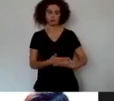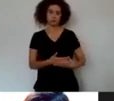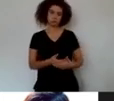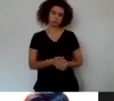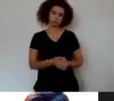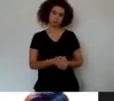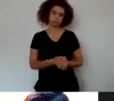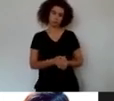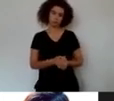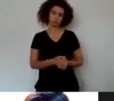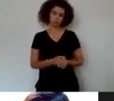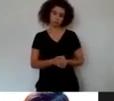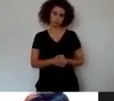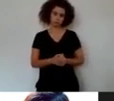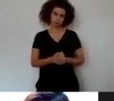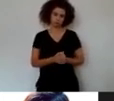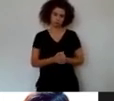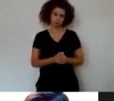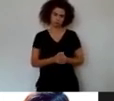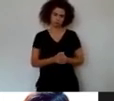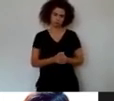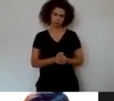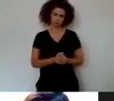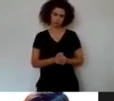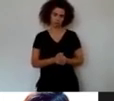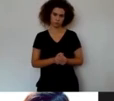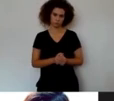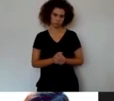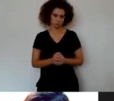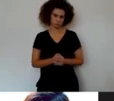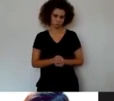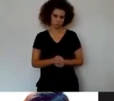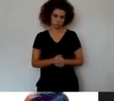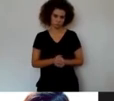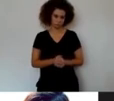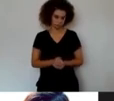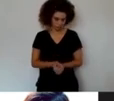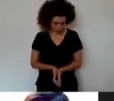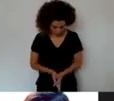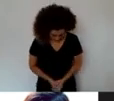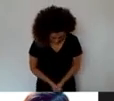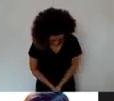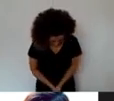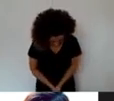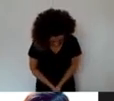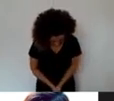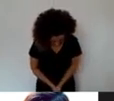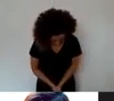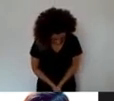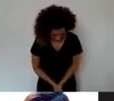as religiões que são demonizadas, mas as pessoas negras podem estar aqui dentro, né, dessa outra construção que é o